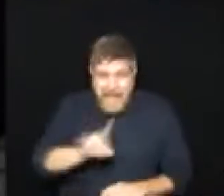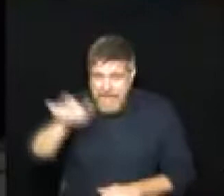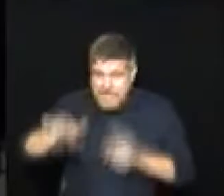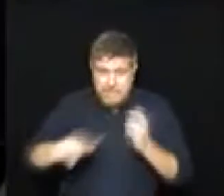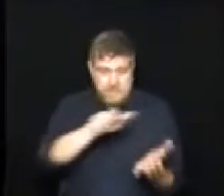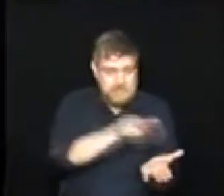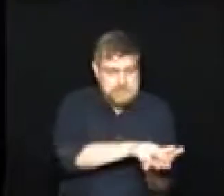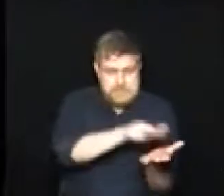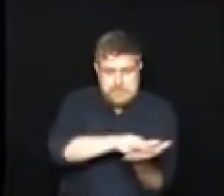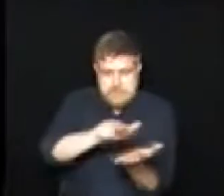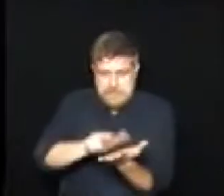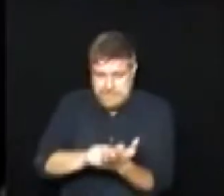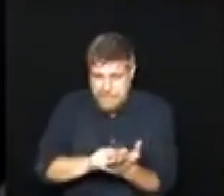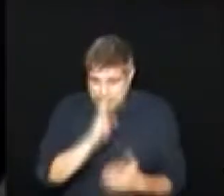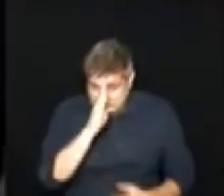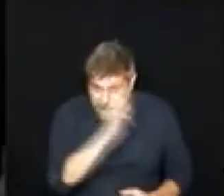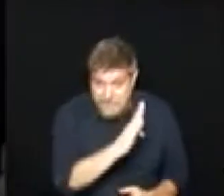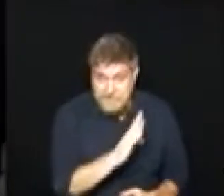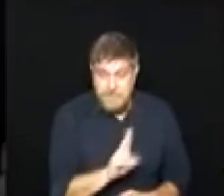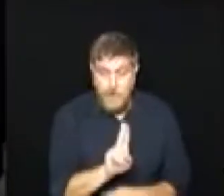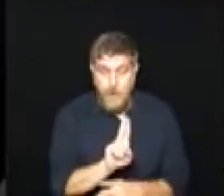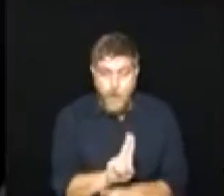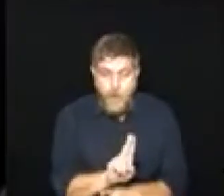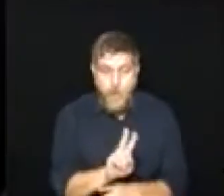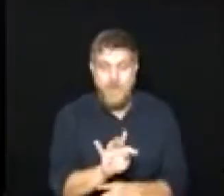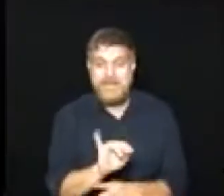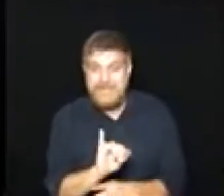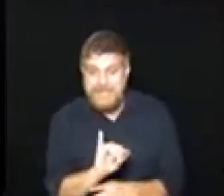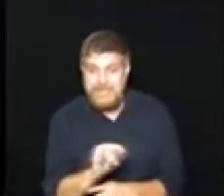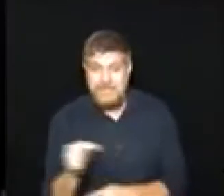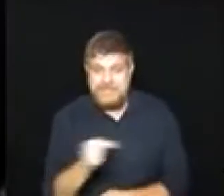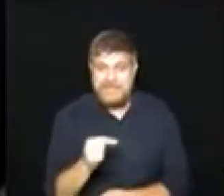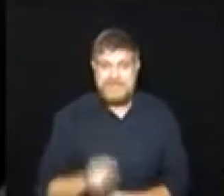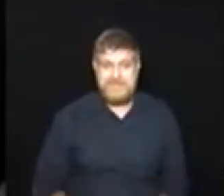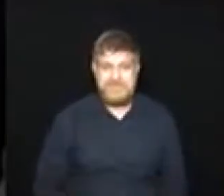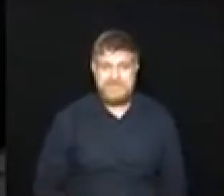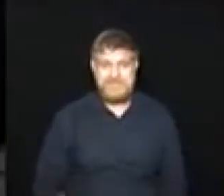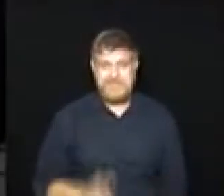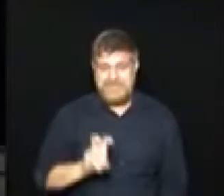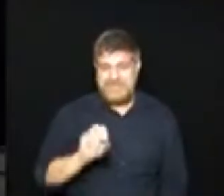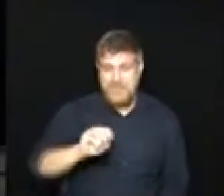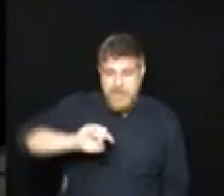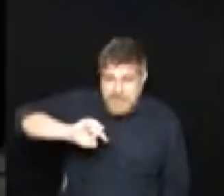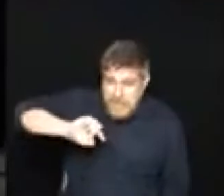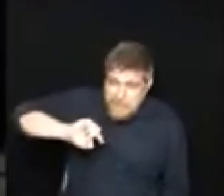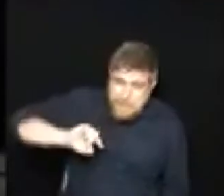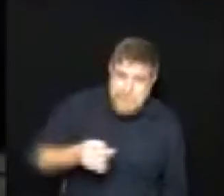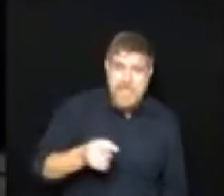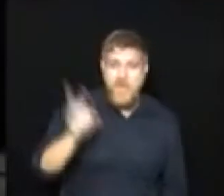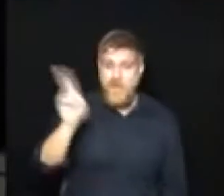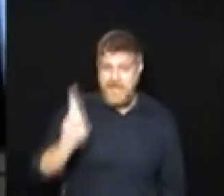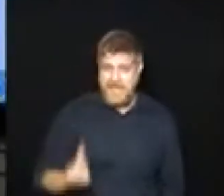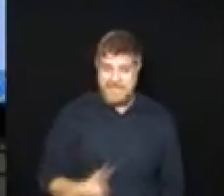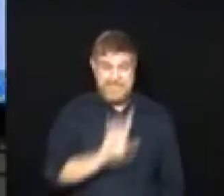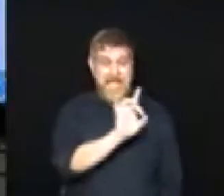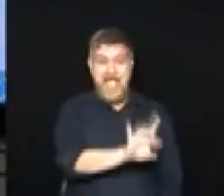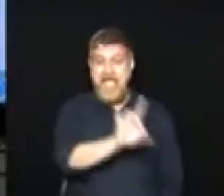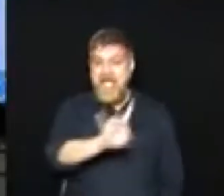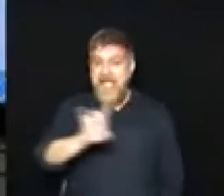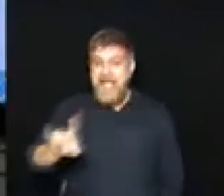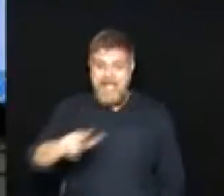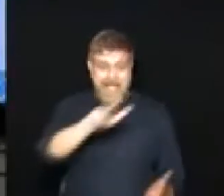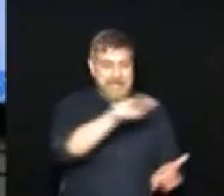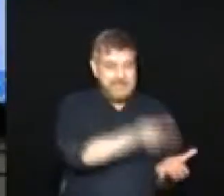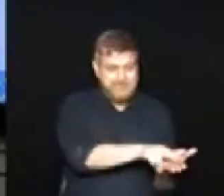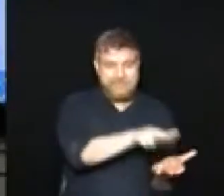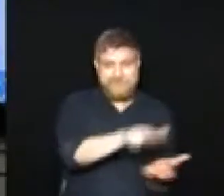internada, principalmente na UTI, chega a ficar um custo de 50 mil reais pelo